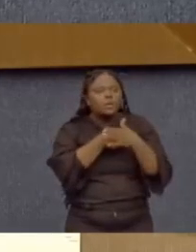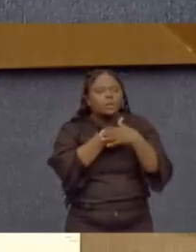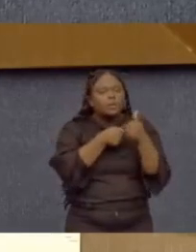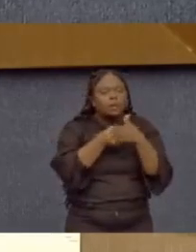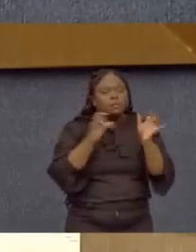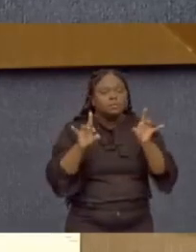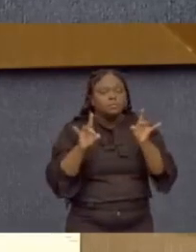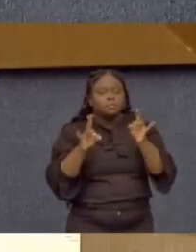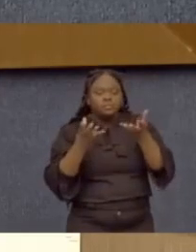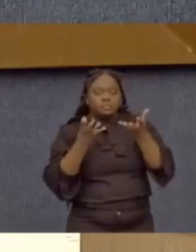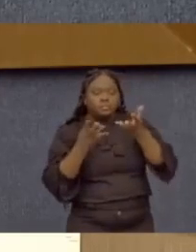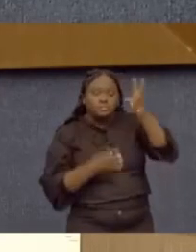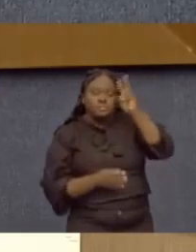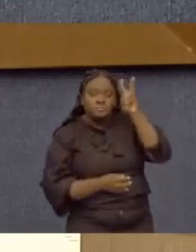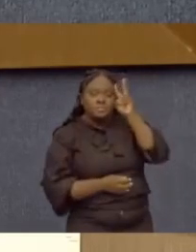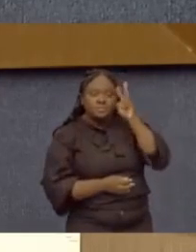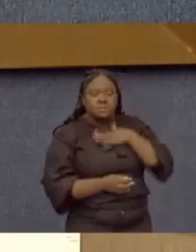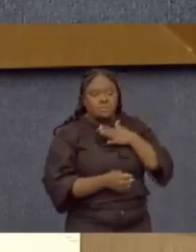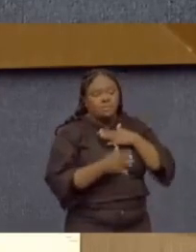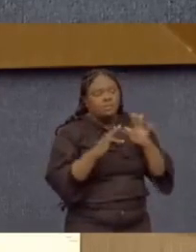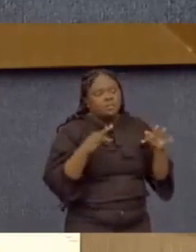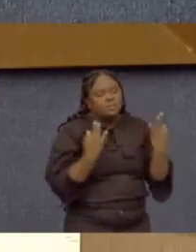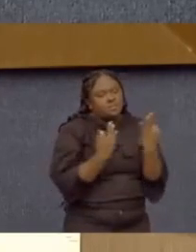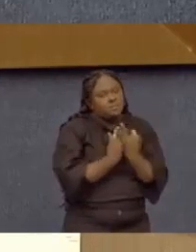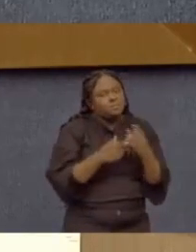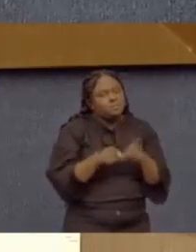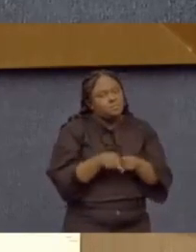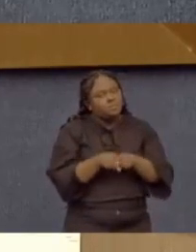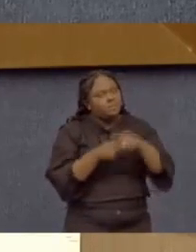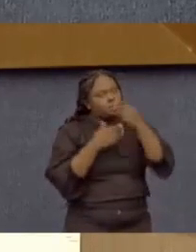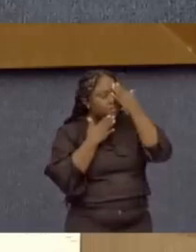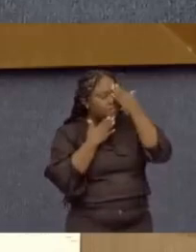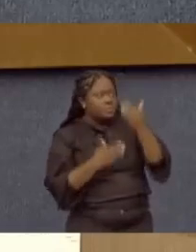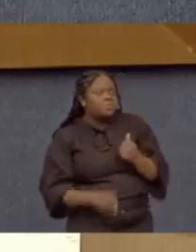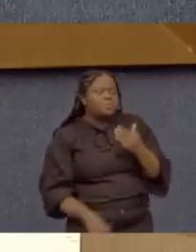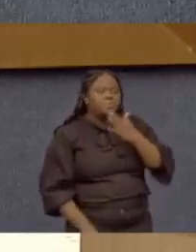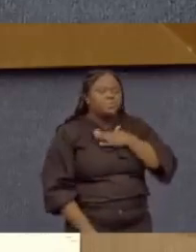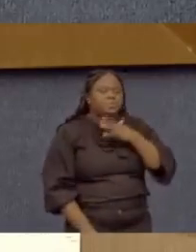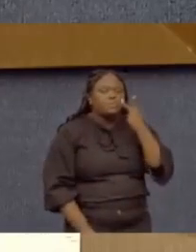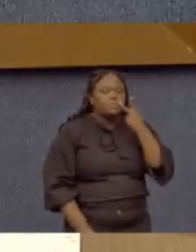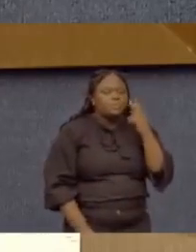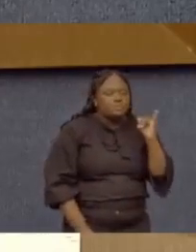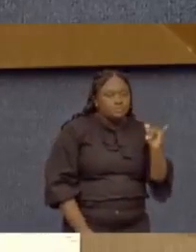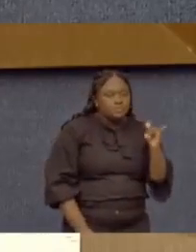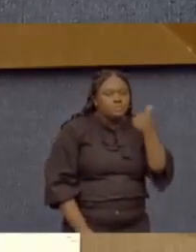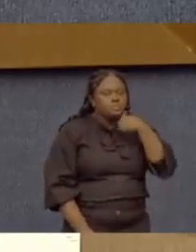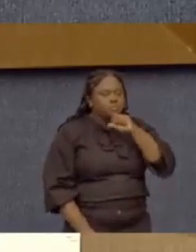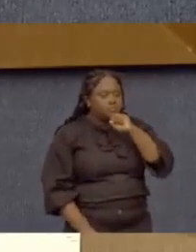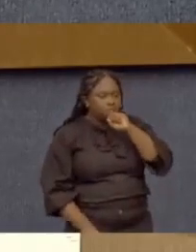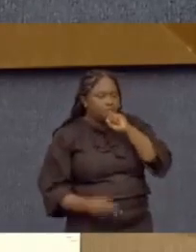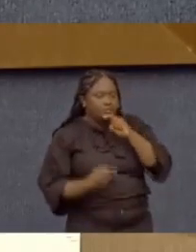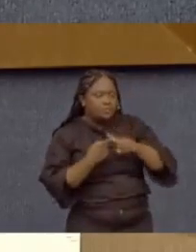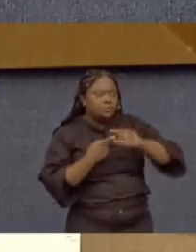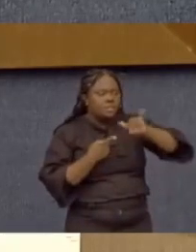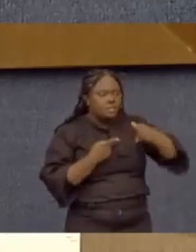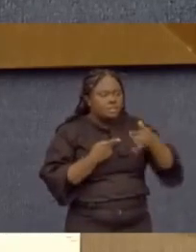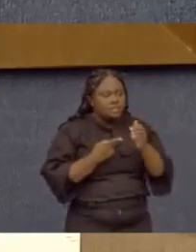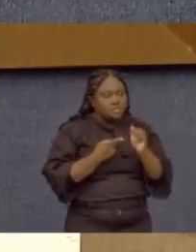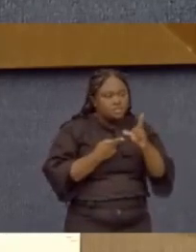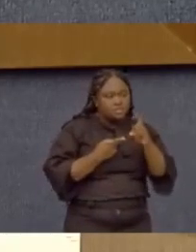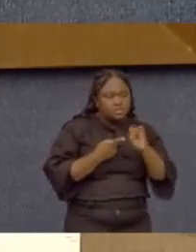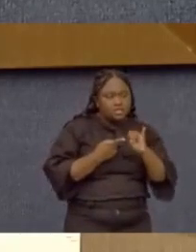gostaria de recordar nesse momento os meus familiares, para também agradecê-los. Os meus pais, Jadir e Simone, que aqui estão